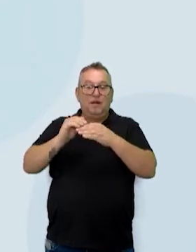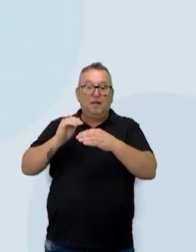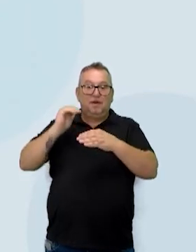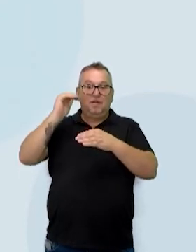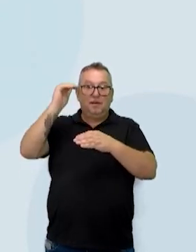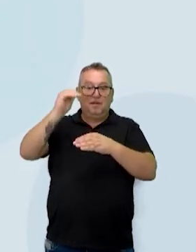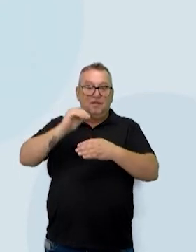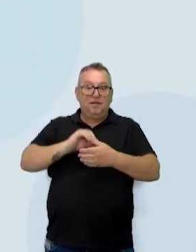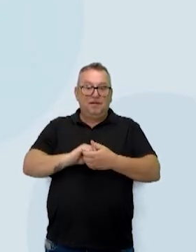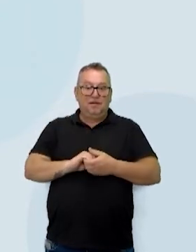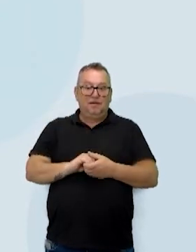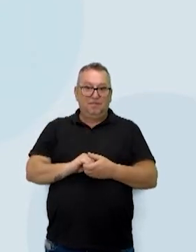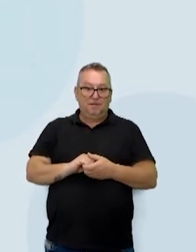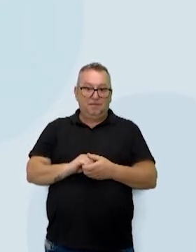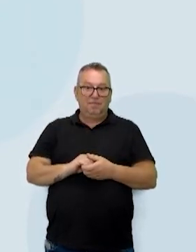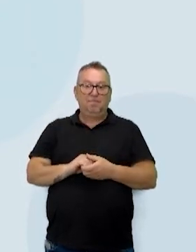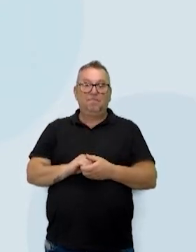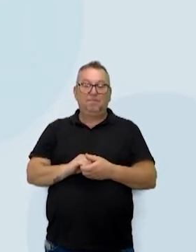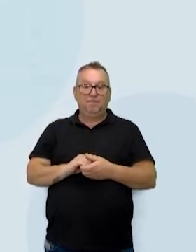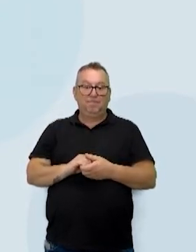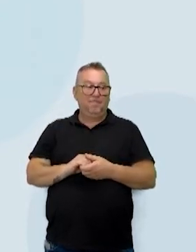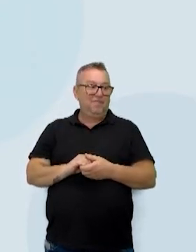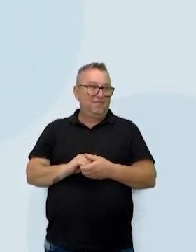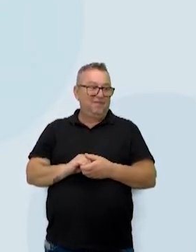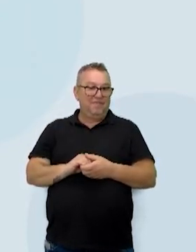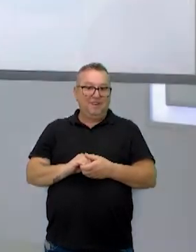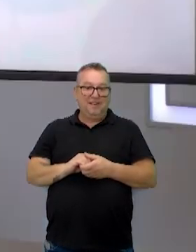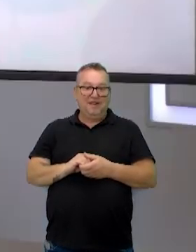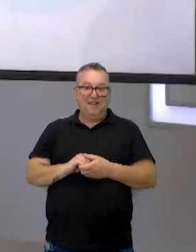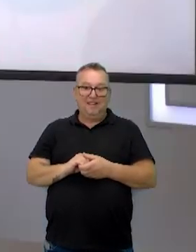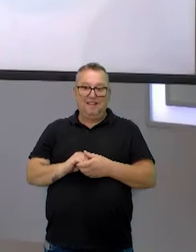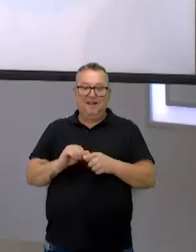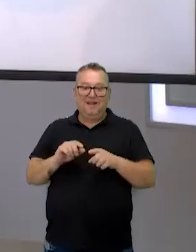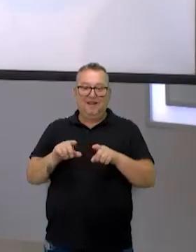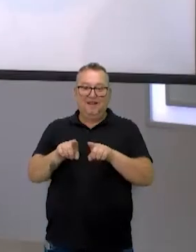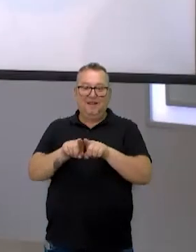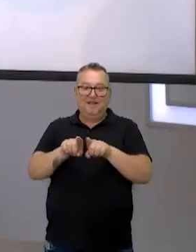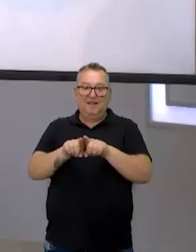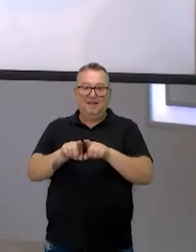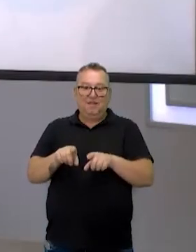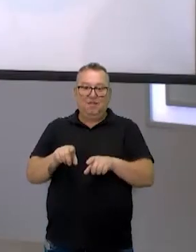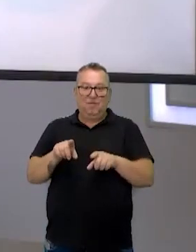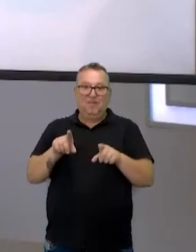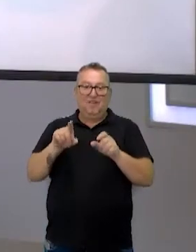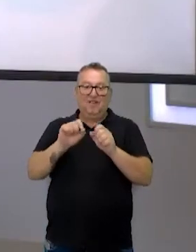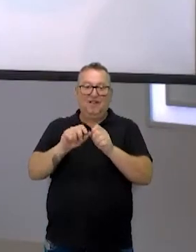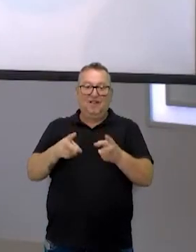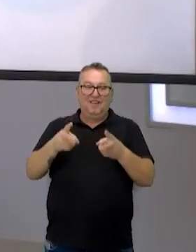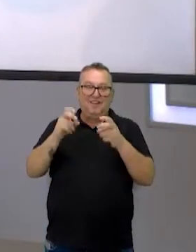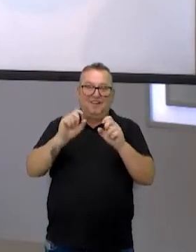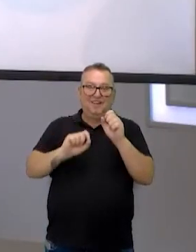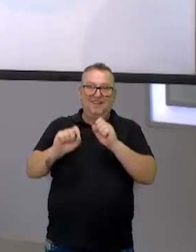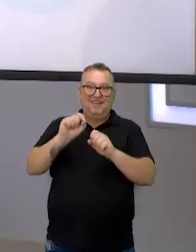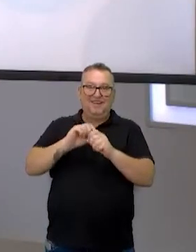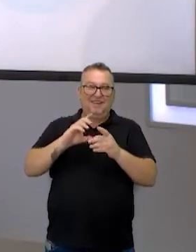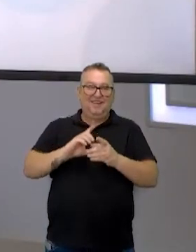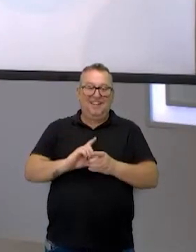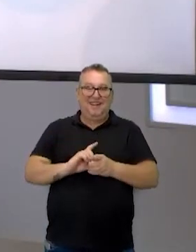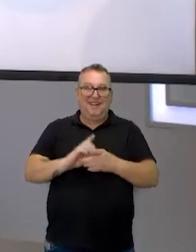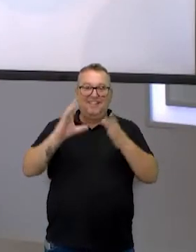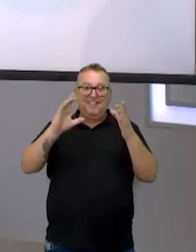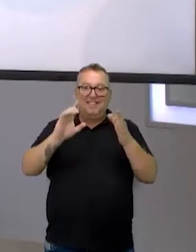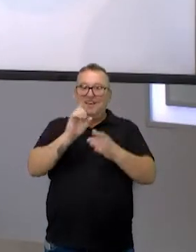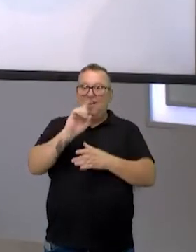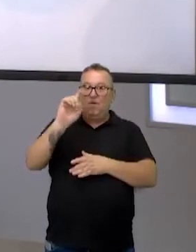Cola em mim de novo, cola em mim de novo. A gente estava conversando aqui, eu e o Russão, e deu para perceber que a democracia, ela